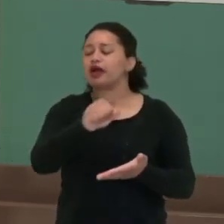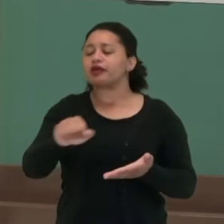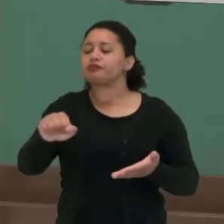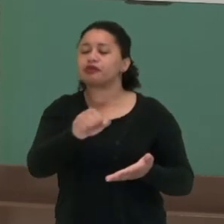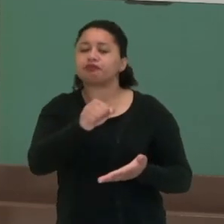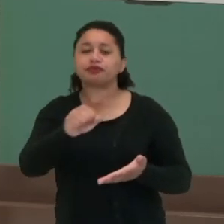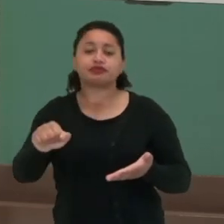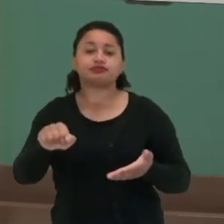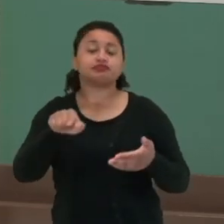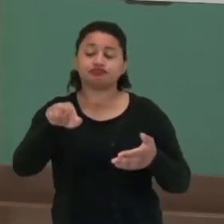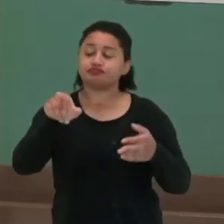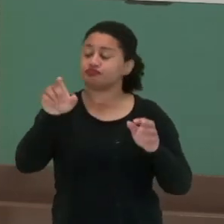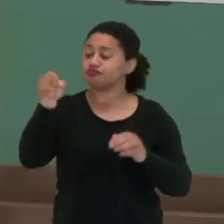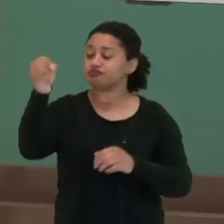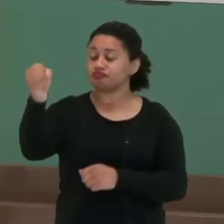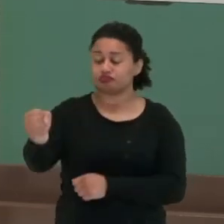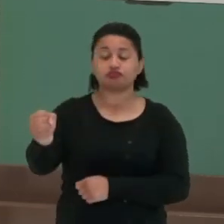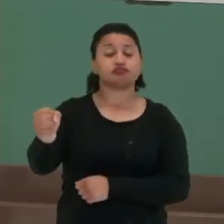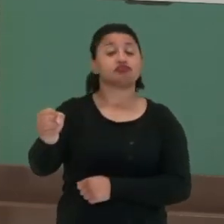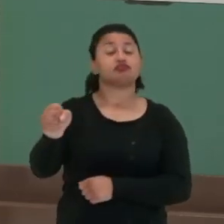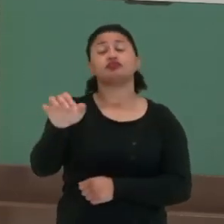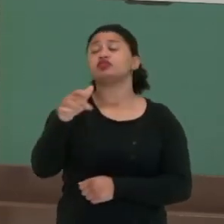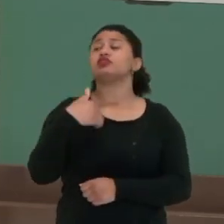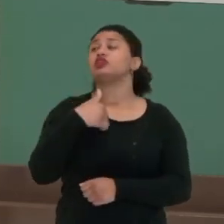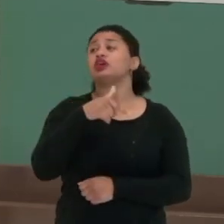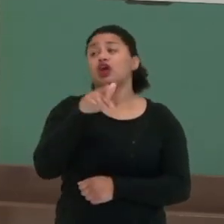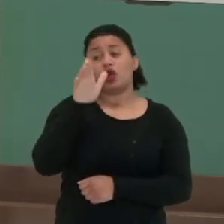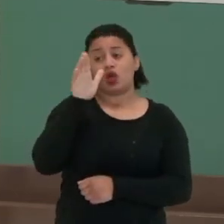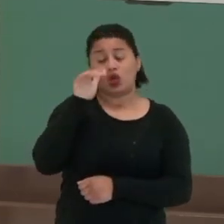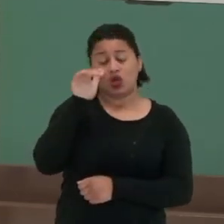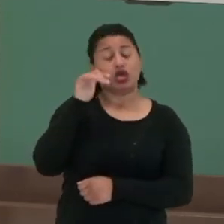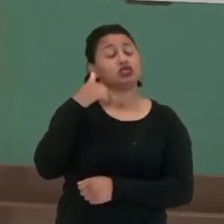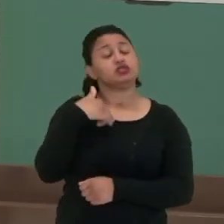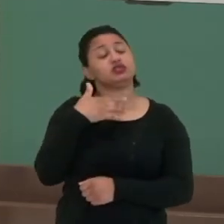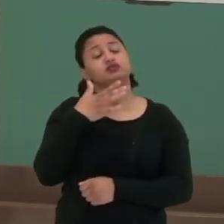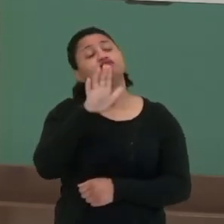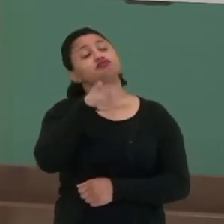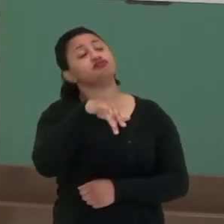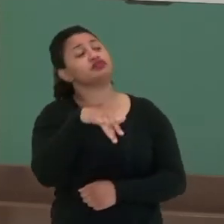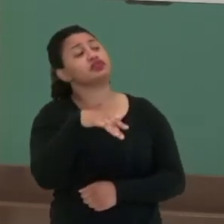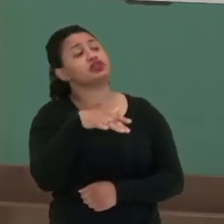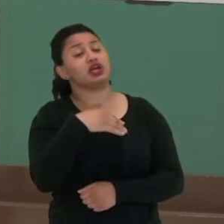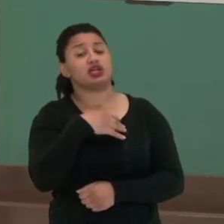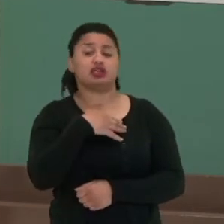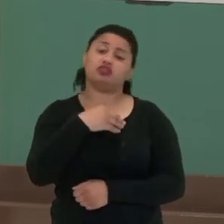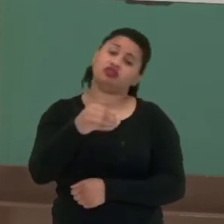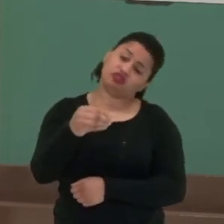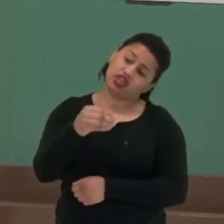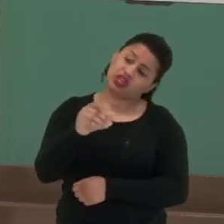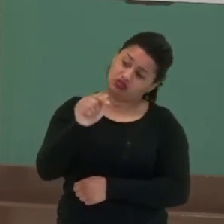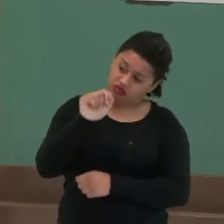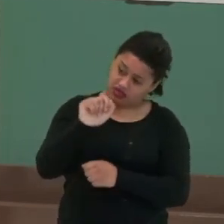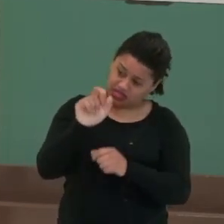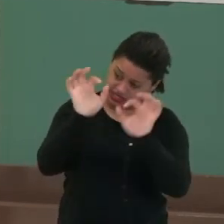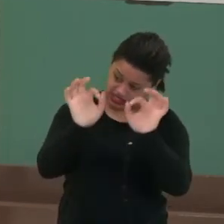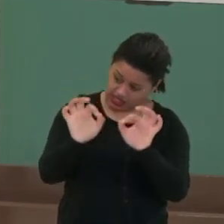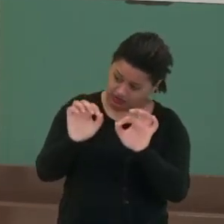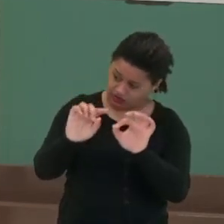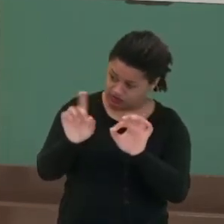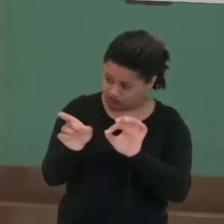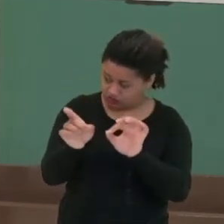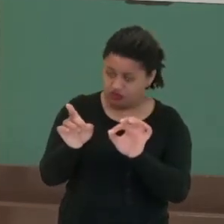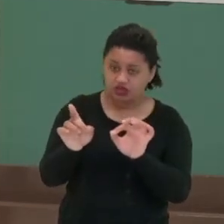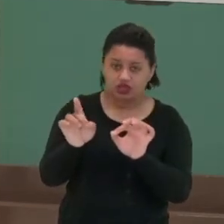lá. E ela perguntou, filho, será que o ferro está ligado? De vez de você observar a luzinha acesa